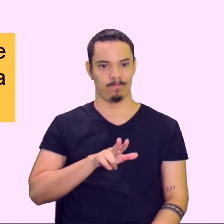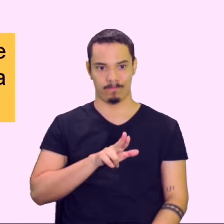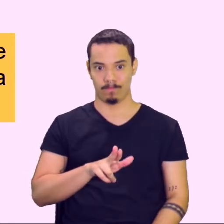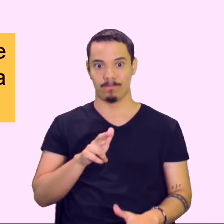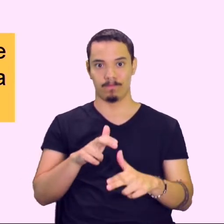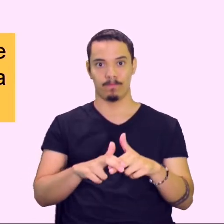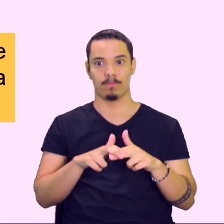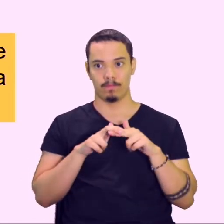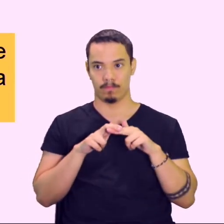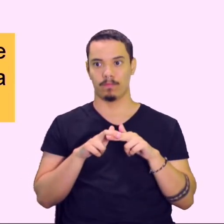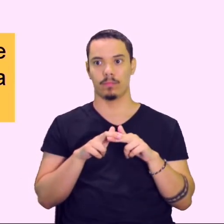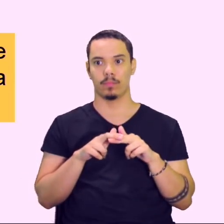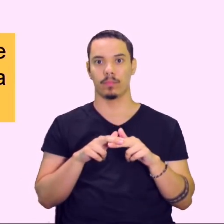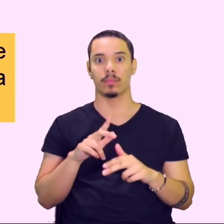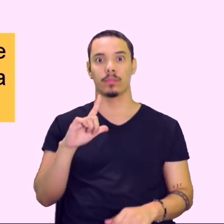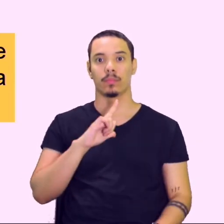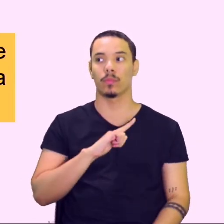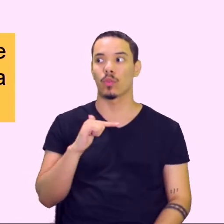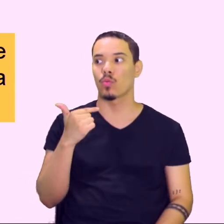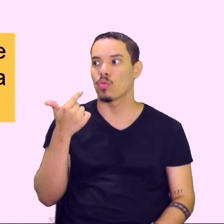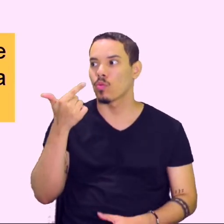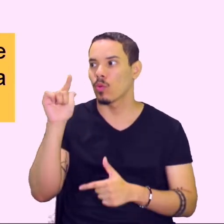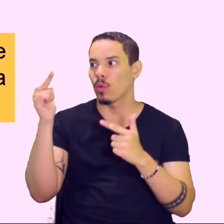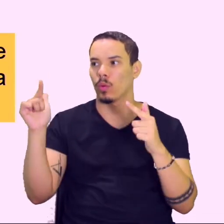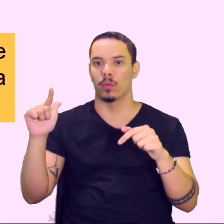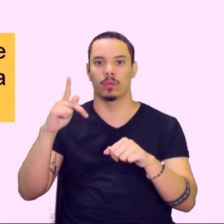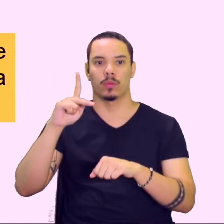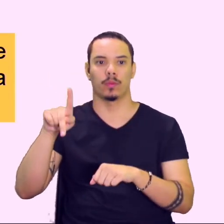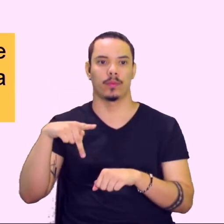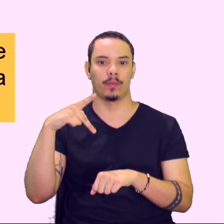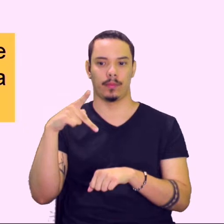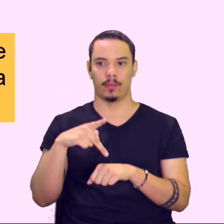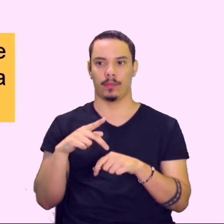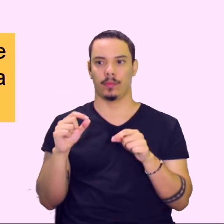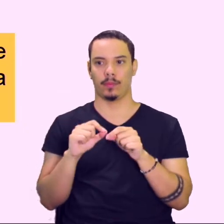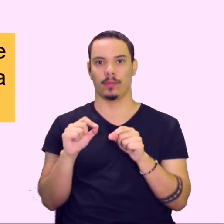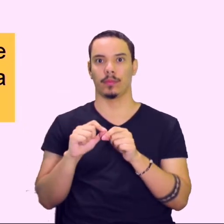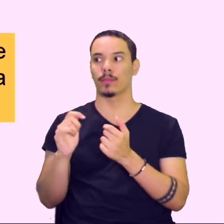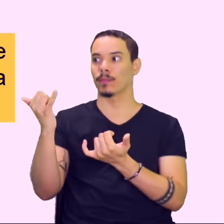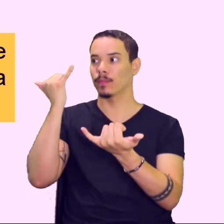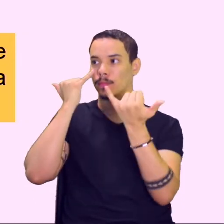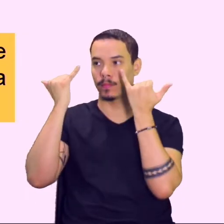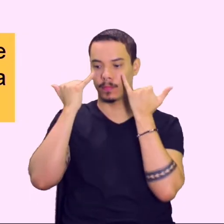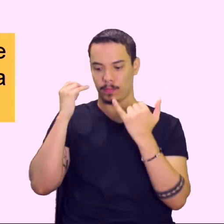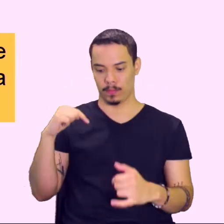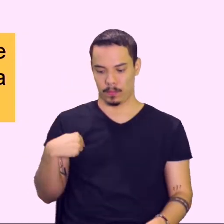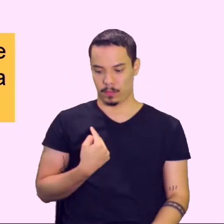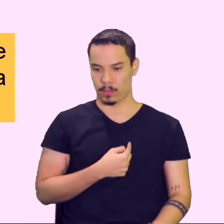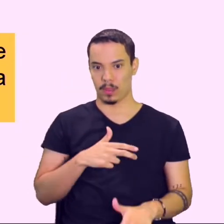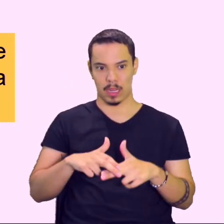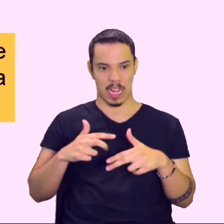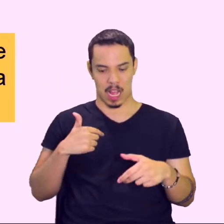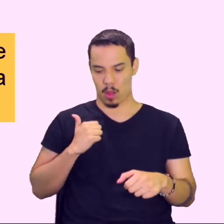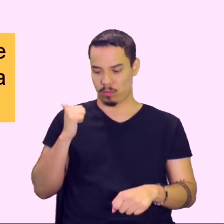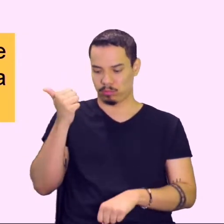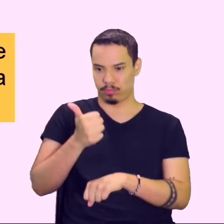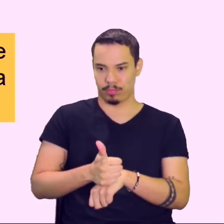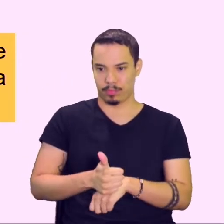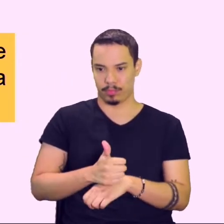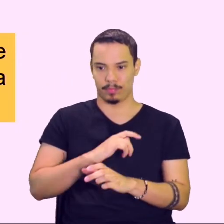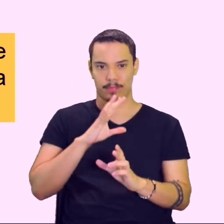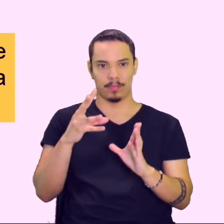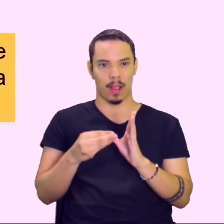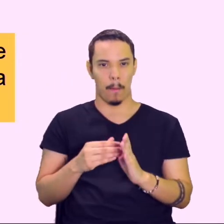Então, tem outros países que passam essa informação para nós. Como é que eu vou ter uma soberania total sobre o que é